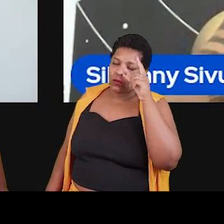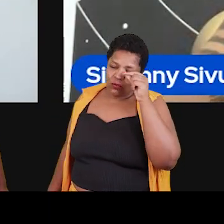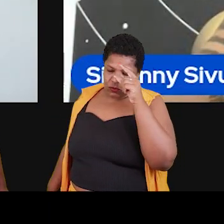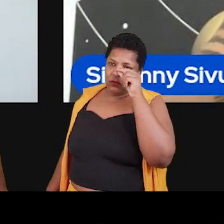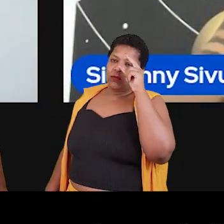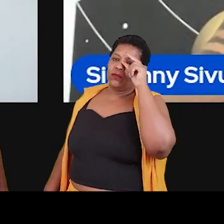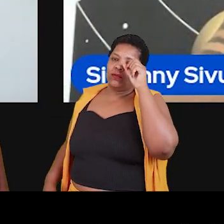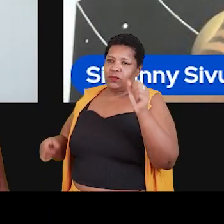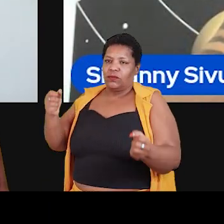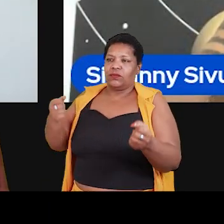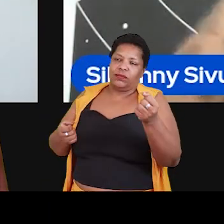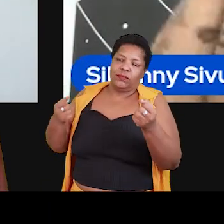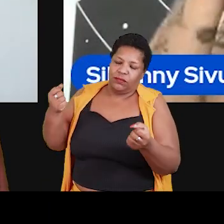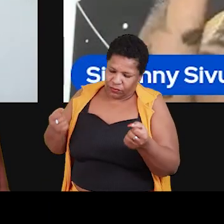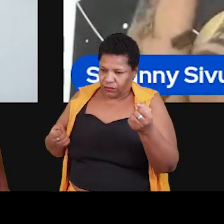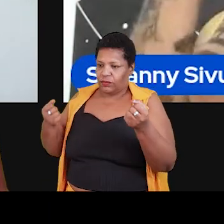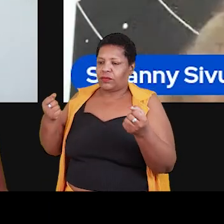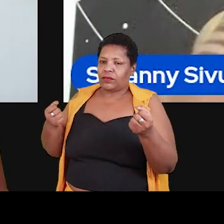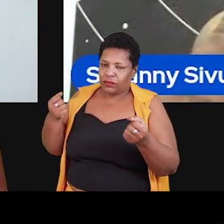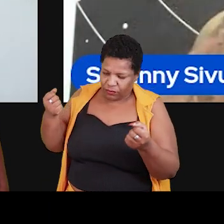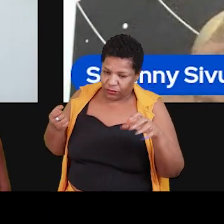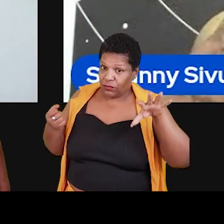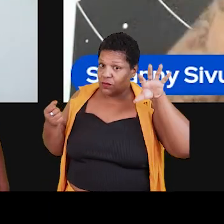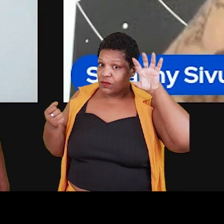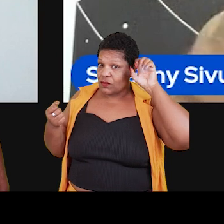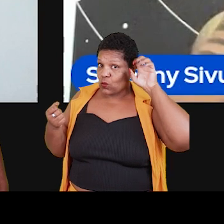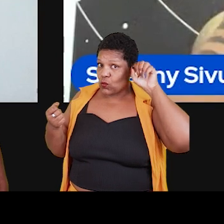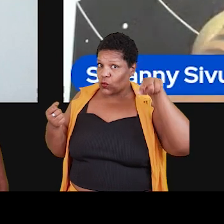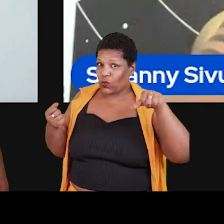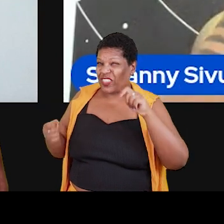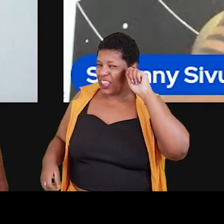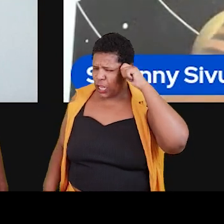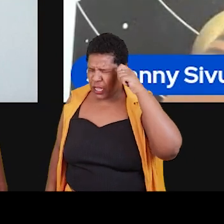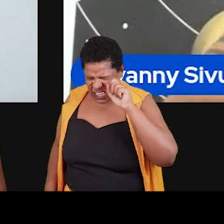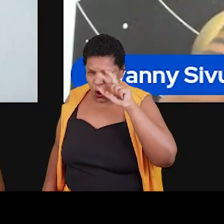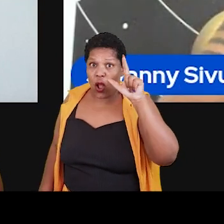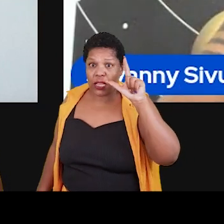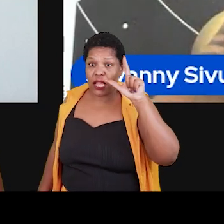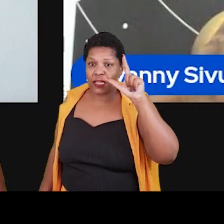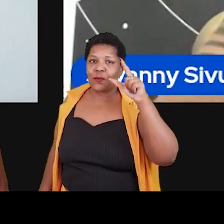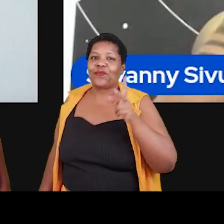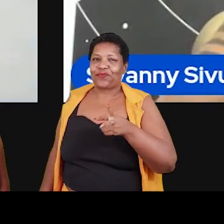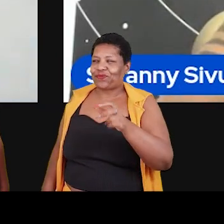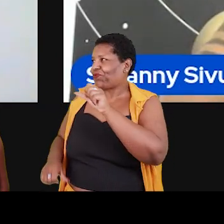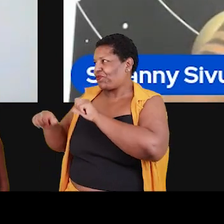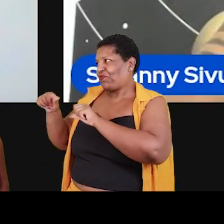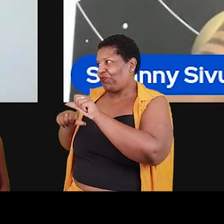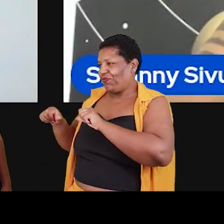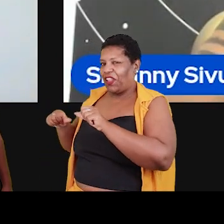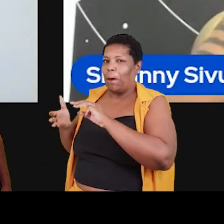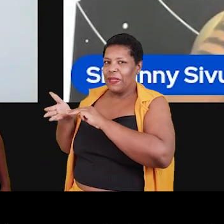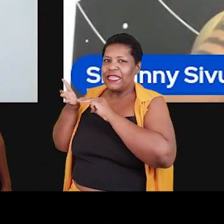sono dirigindo. E o Leandro me mandou um áudio. Neguinha, você tá acordada? A gente sempre troca, né, assim,